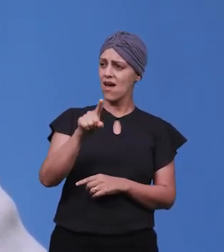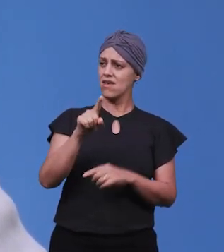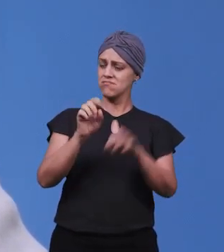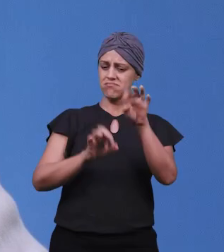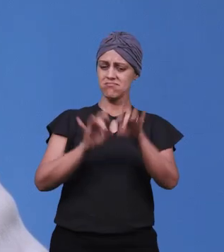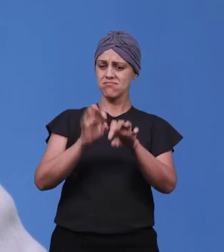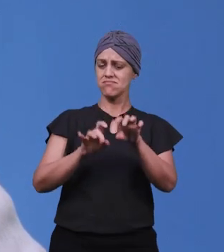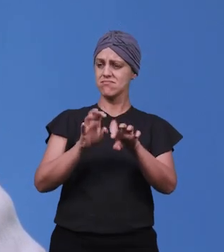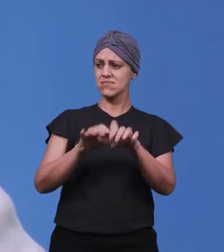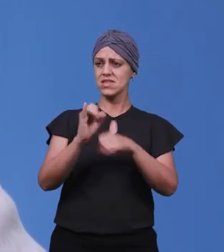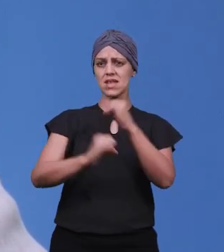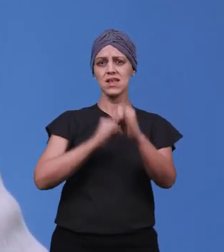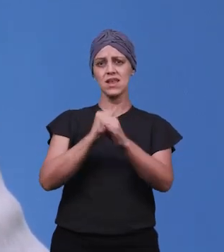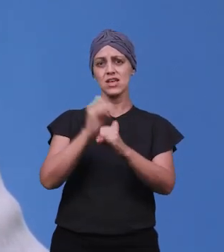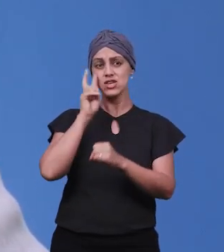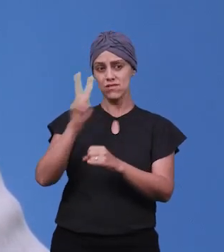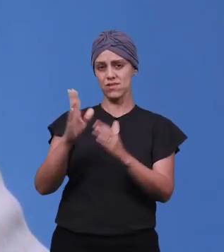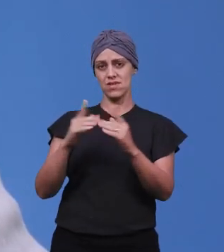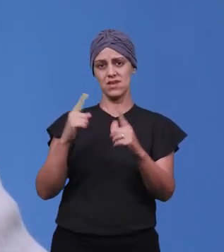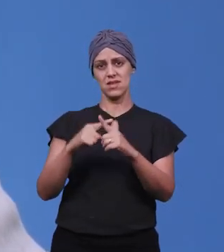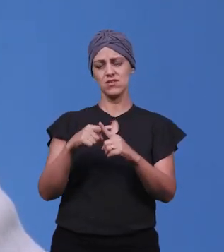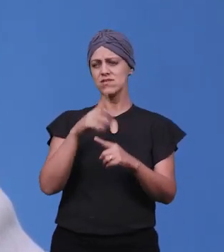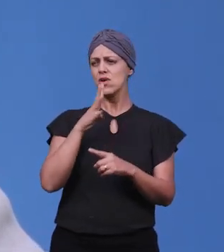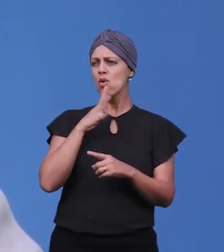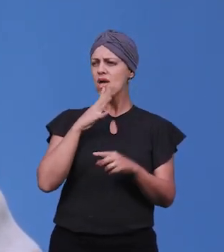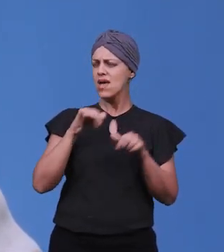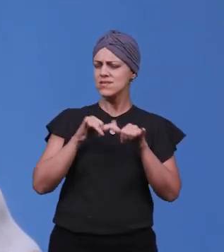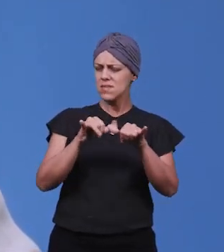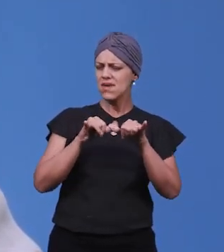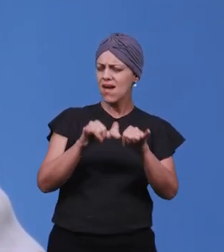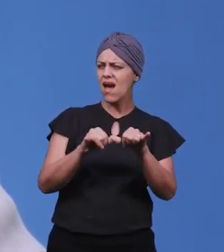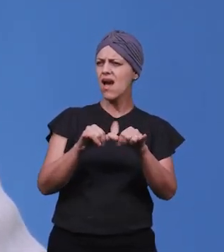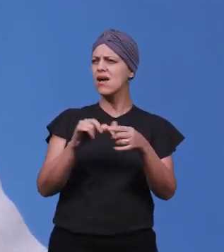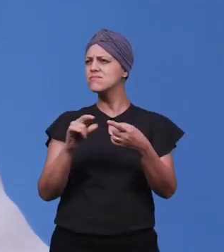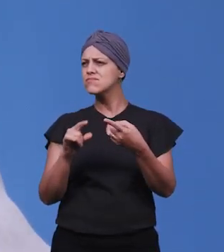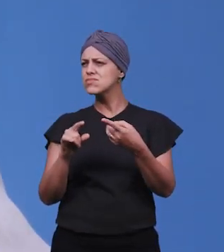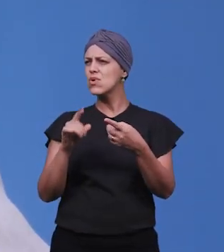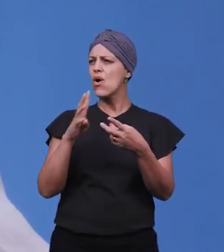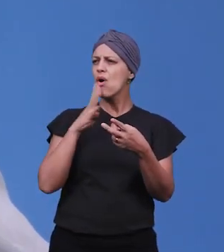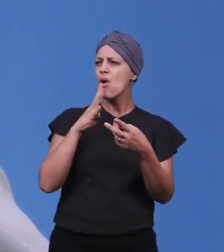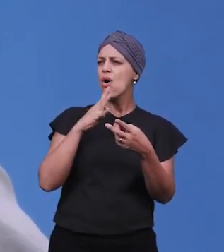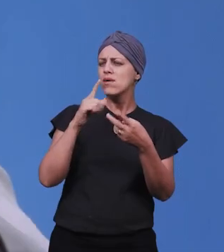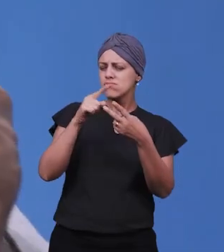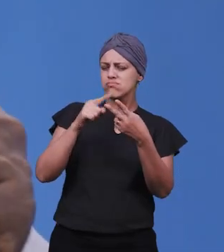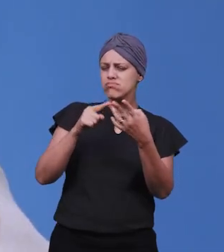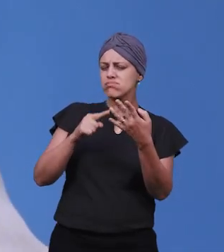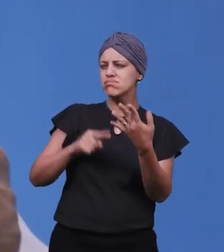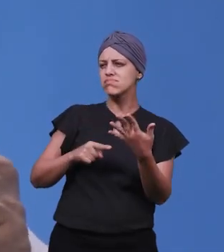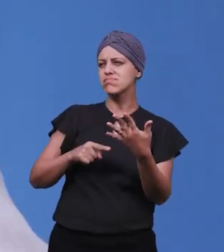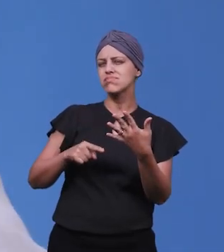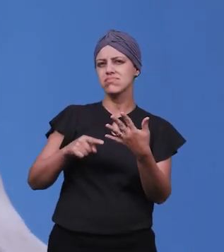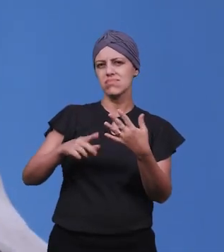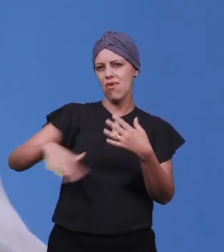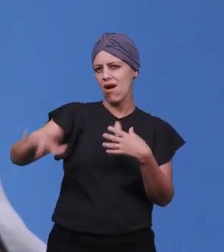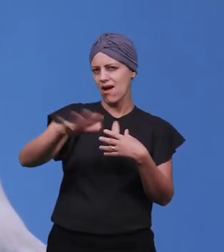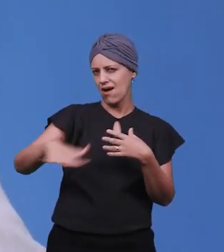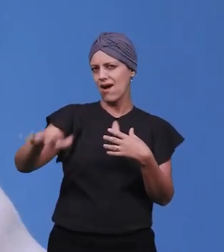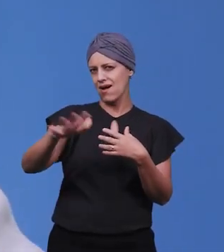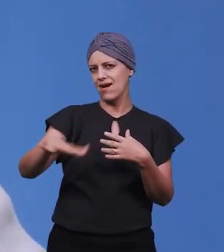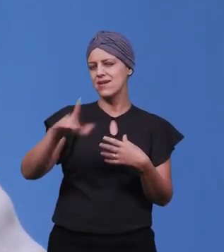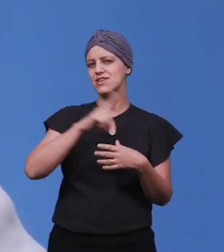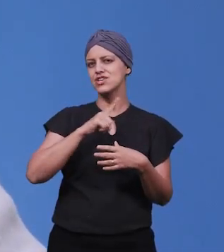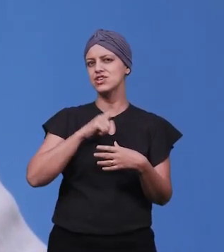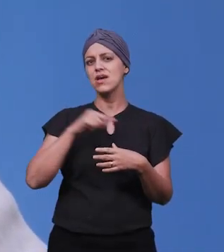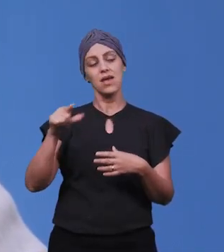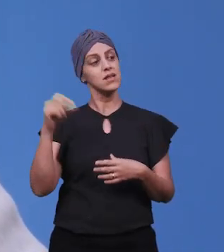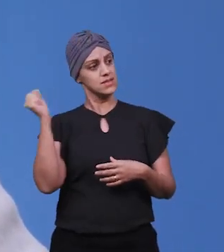visualizando a igreja nossa aqui. Aí eu falei assim, você conhece o supermercado tal? Você conhece, né? Eu fui falando o comércio, né,